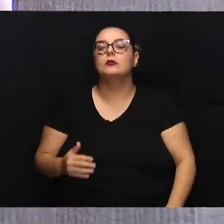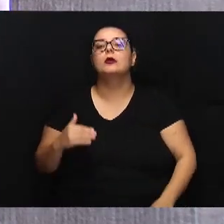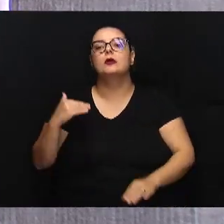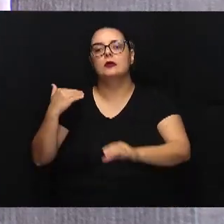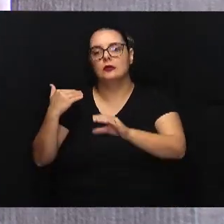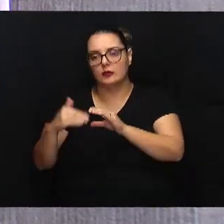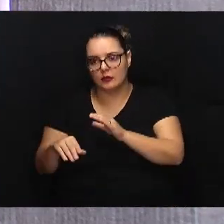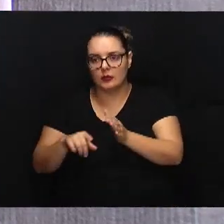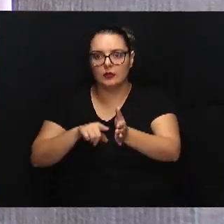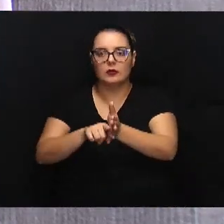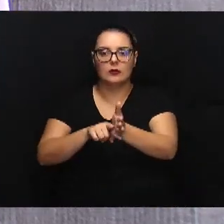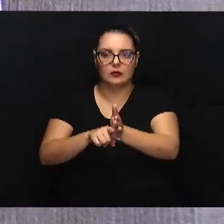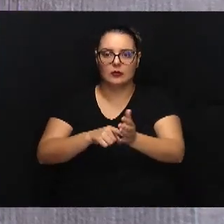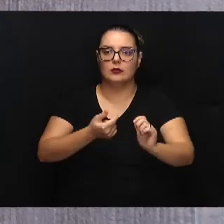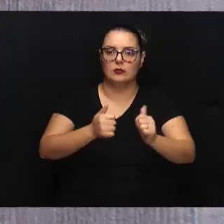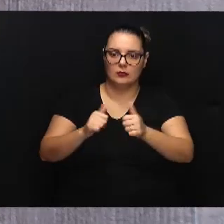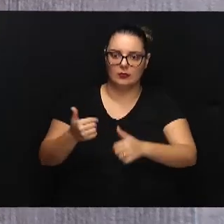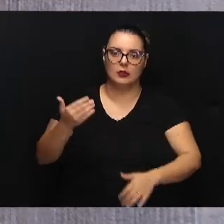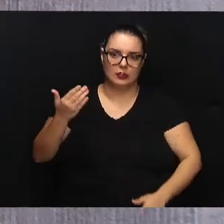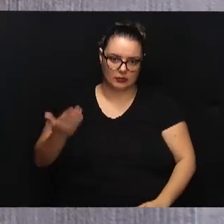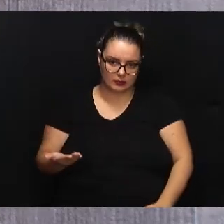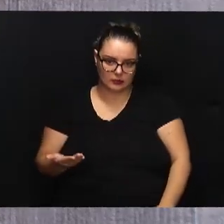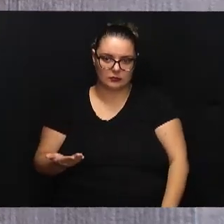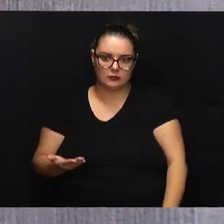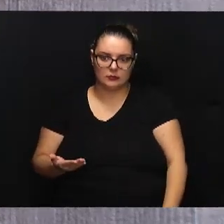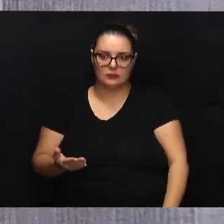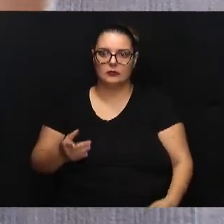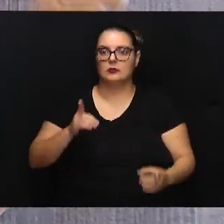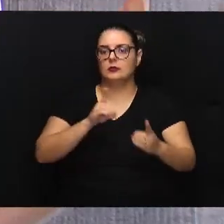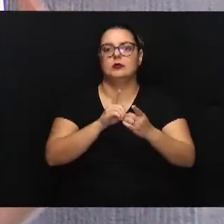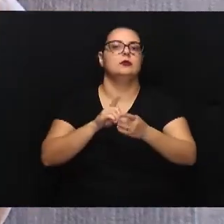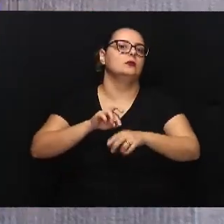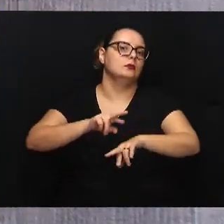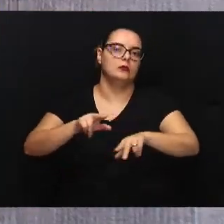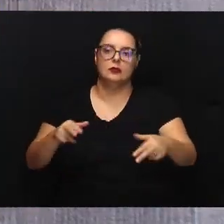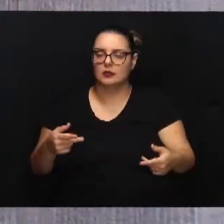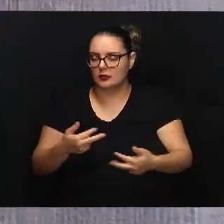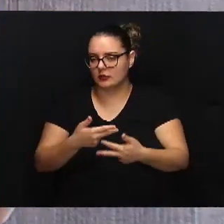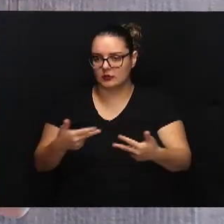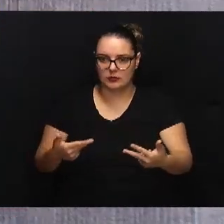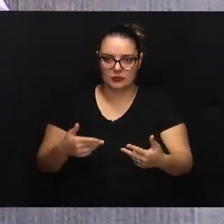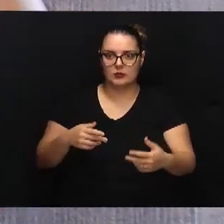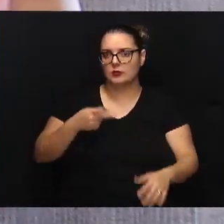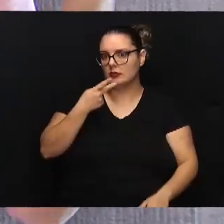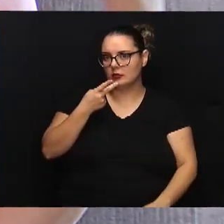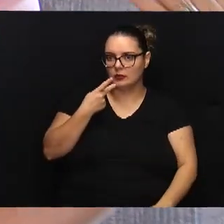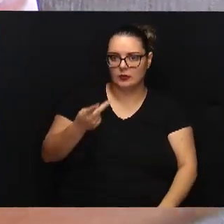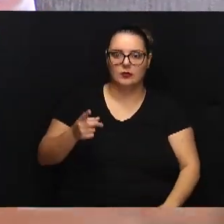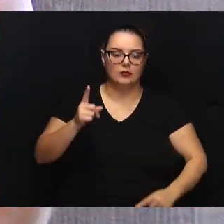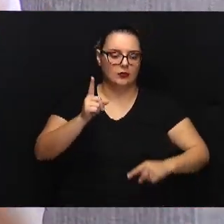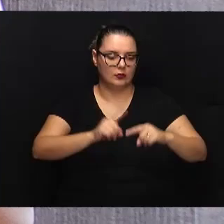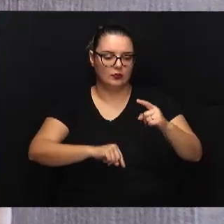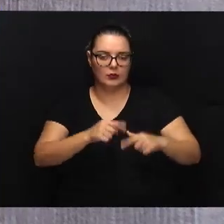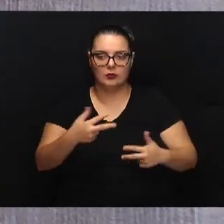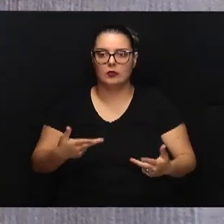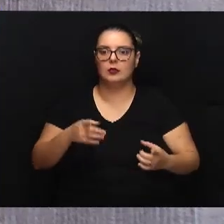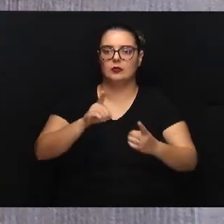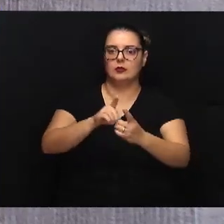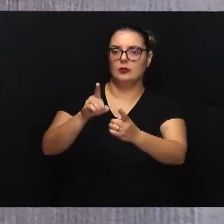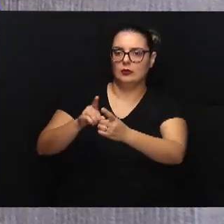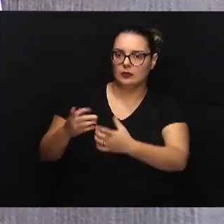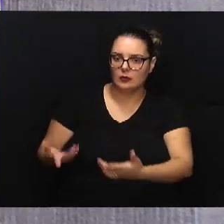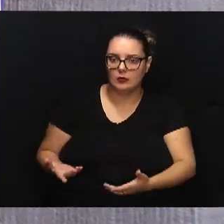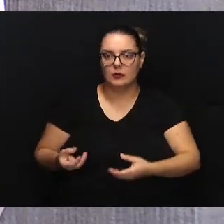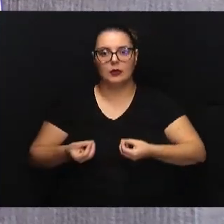pesquisa ali, uma avaliação, né? Para ele contemplar diversas questões. Então, para ele contemplar o produto, o atendimento, a